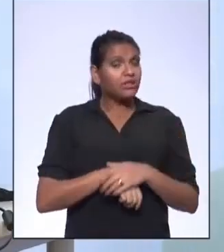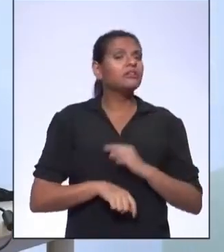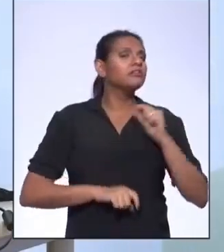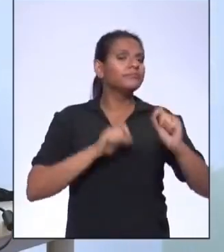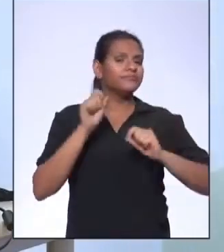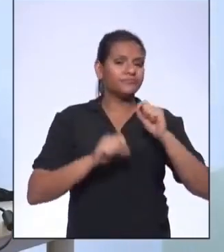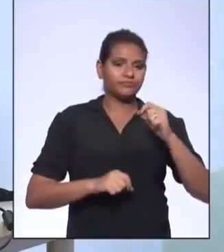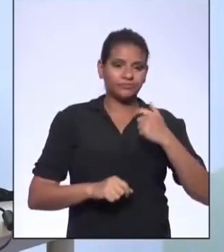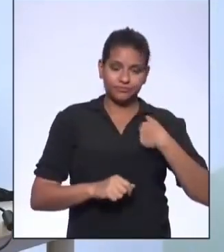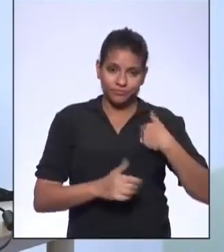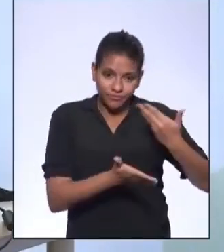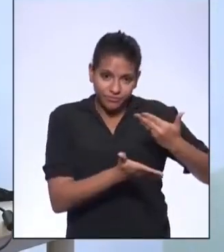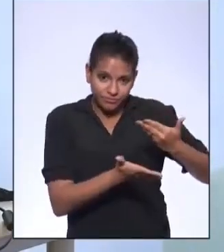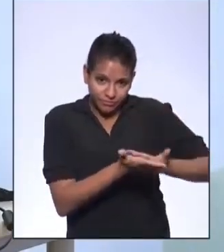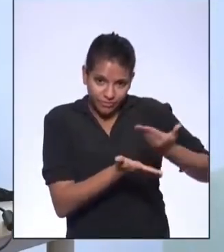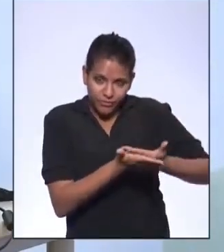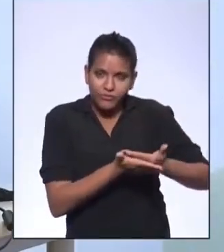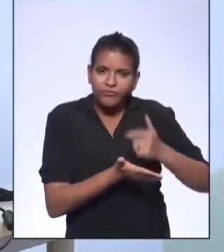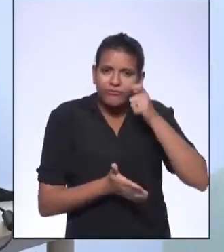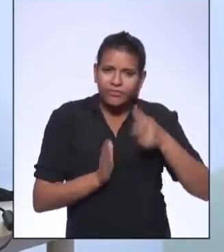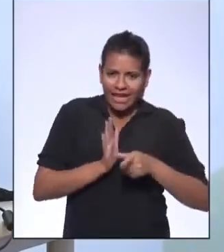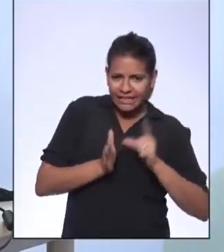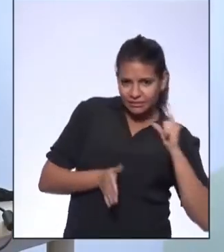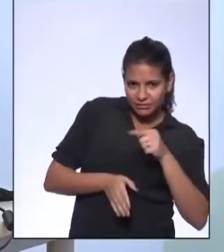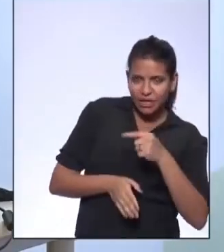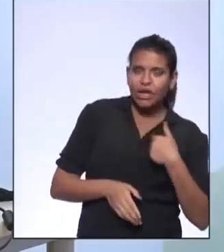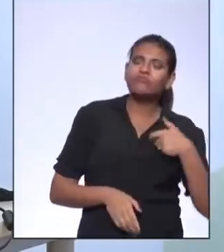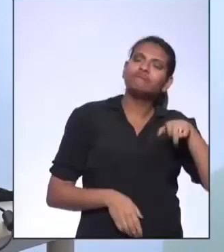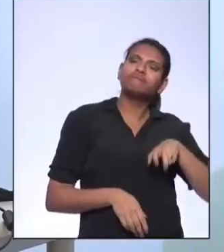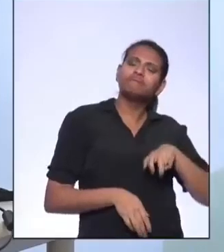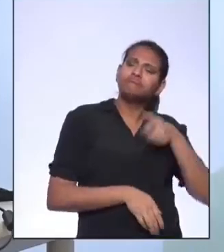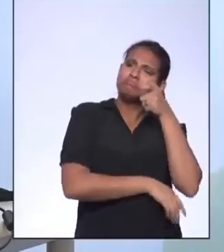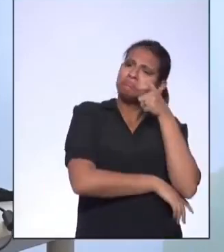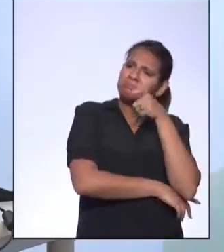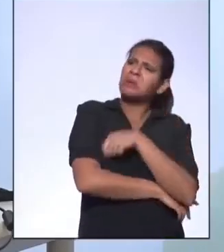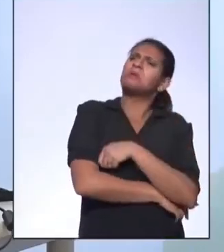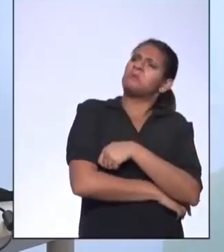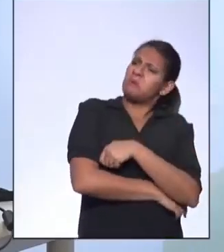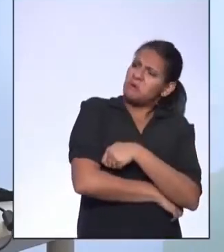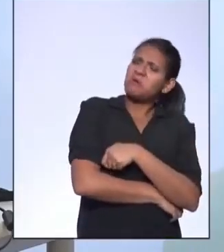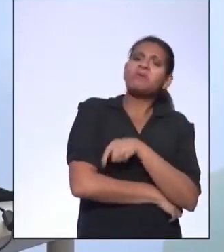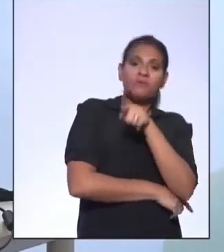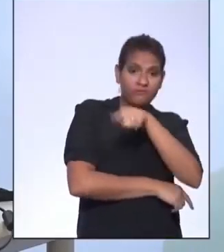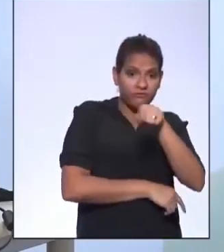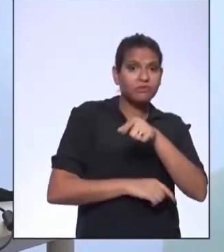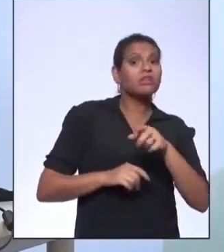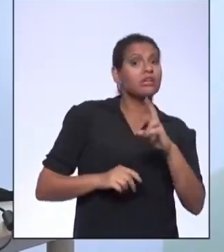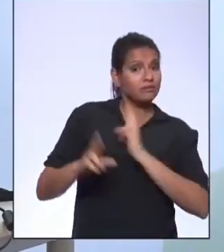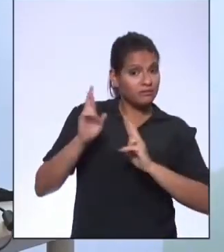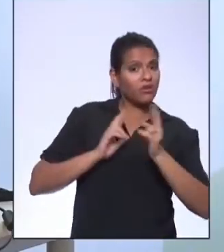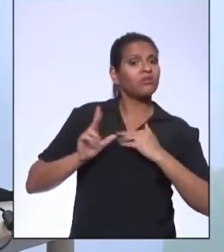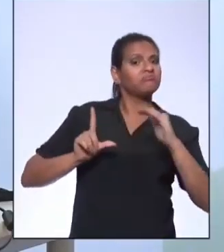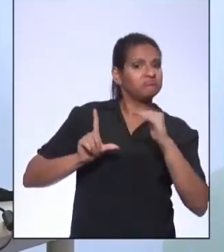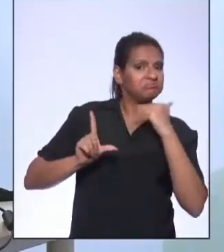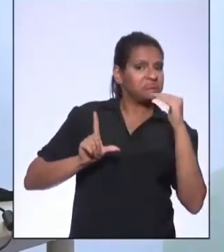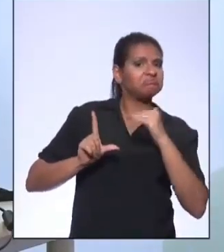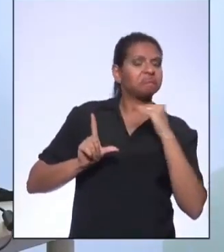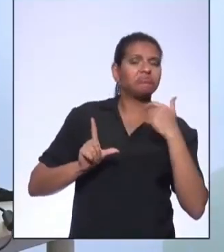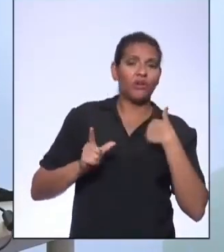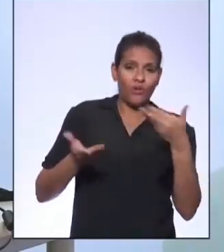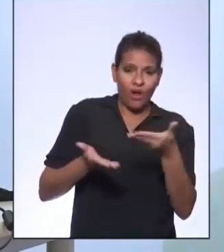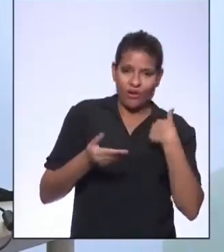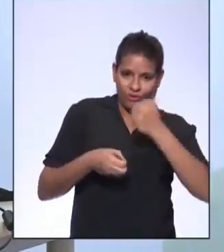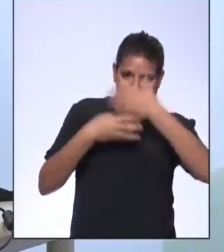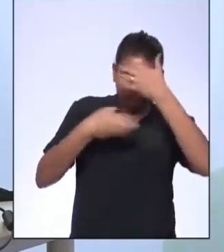estava assistindo a aula do Mauro ali, estava sentada aqui no estúdio, e achei, olha, um monte de coisa que vocês colocaram aí, eu também gosto, então achei, tô lendo aqui o